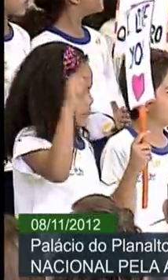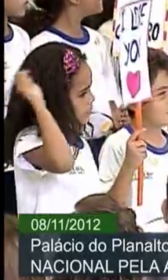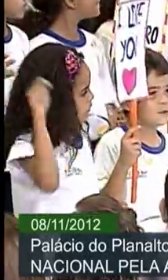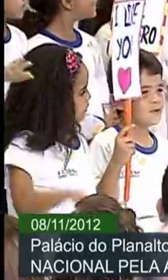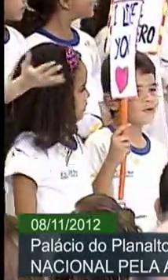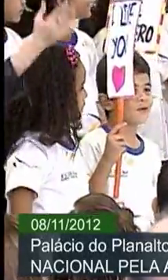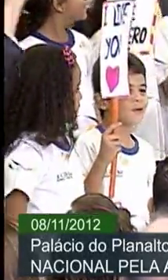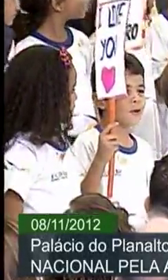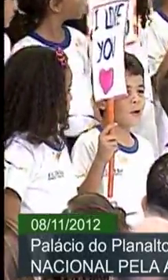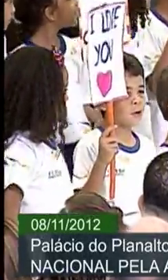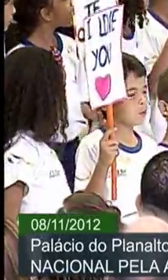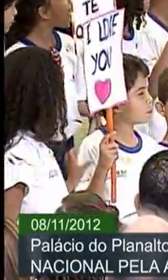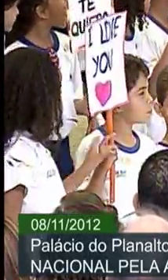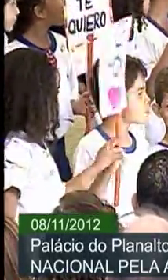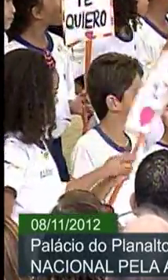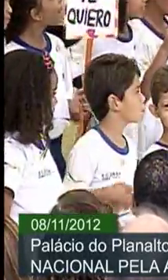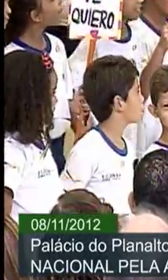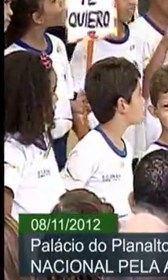Te amo.